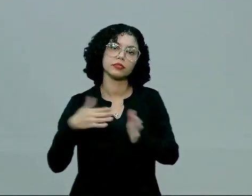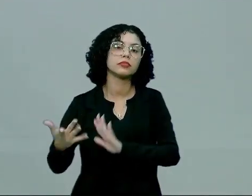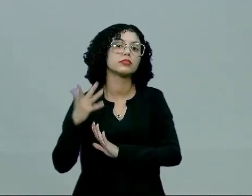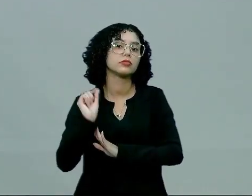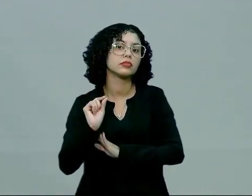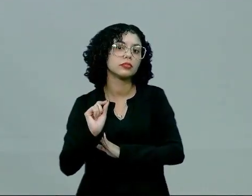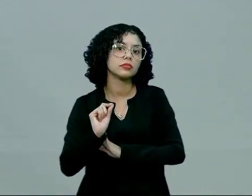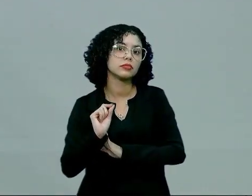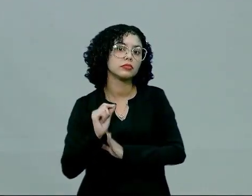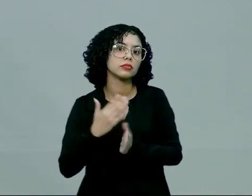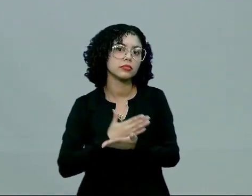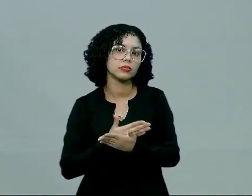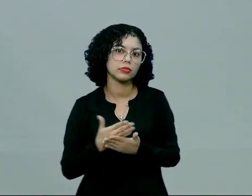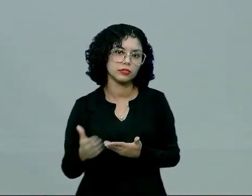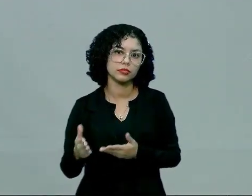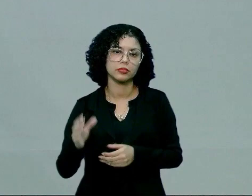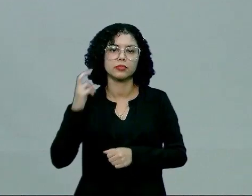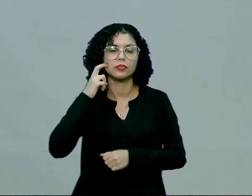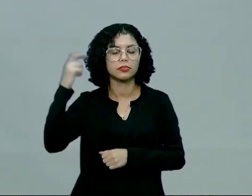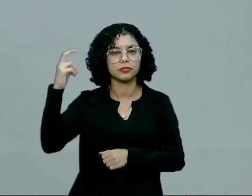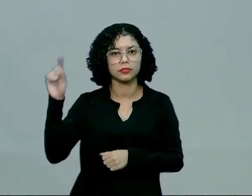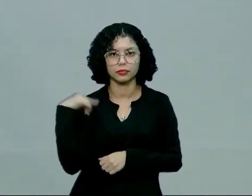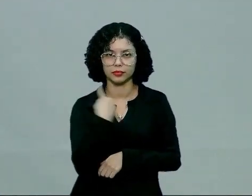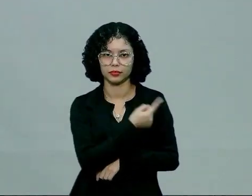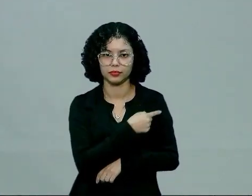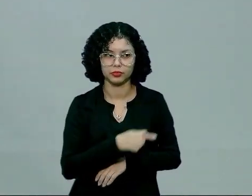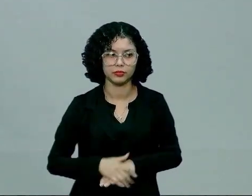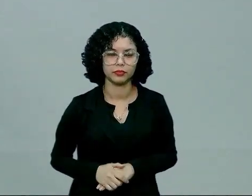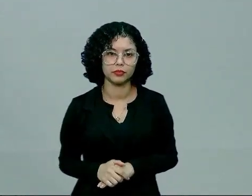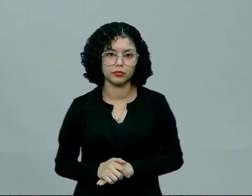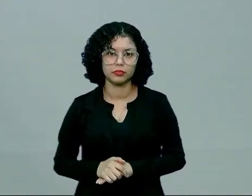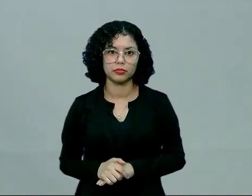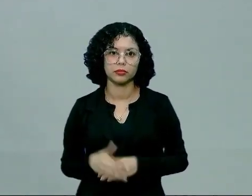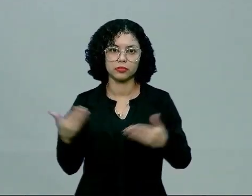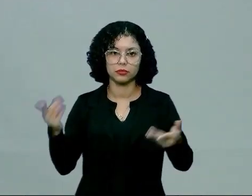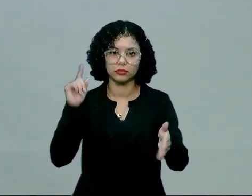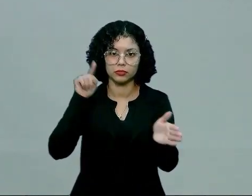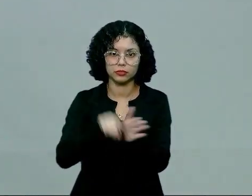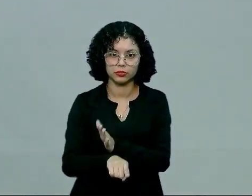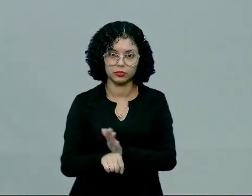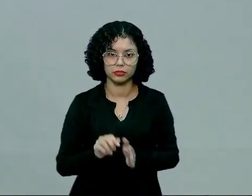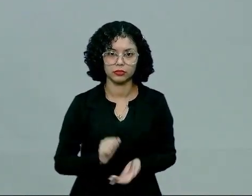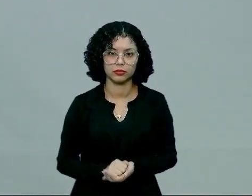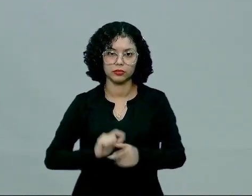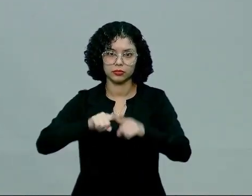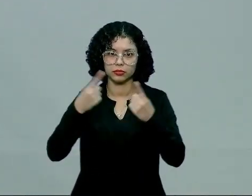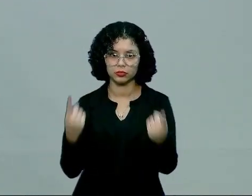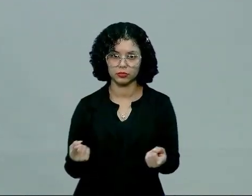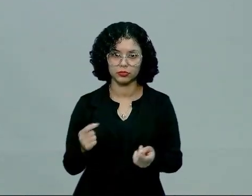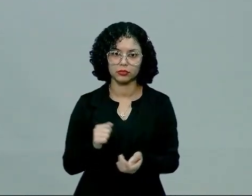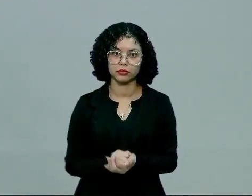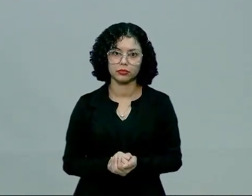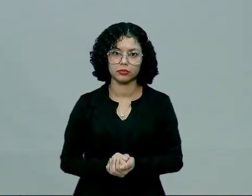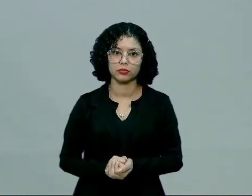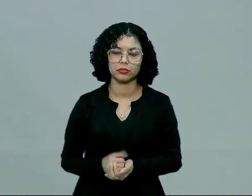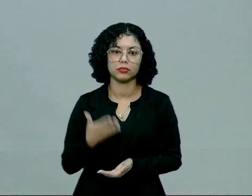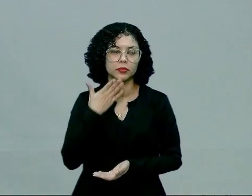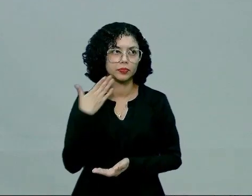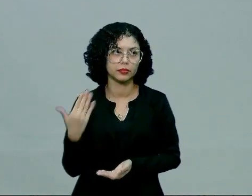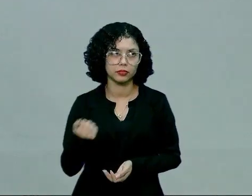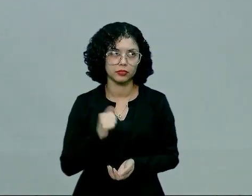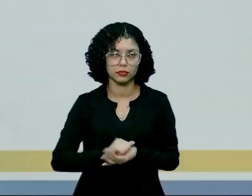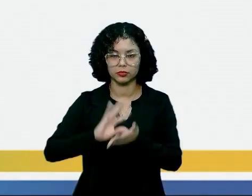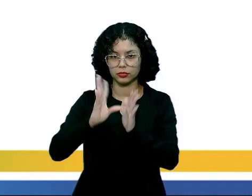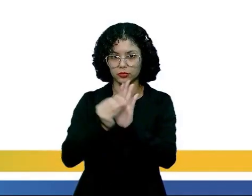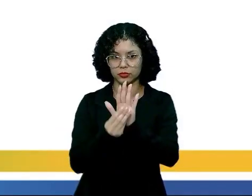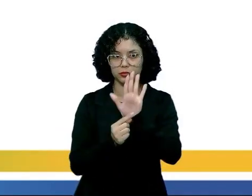o quê daquele comecinho que a gente já falou cultura da nossa cultura tranquilo temos mais uma questão sim mais uma questão e é a minha questão favorita Eu